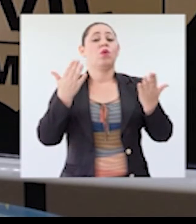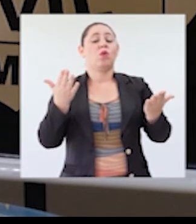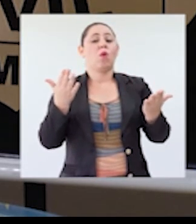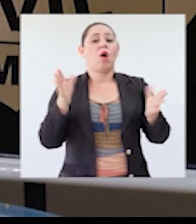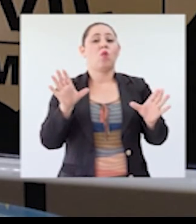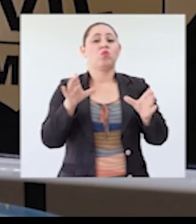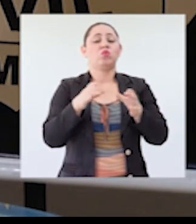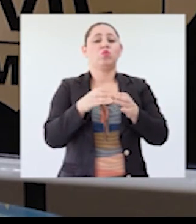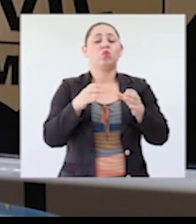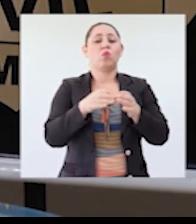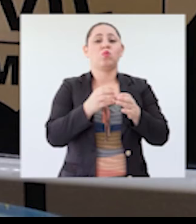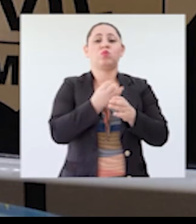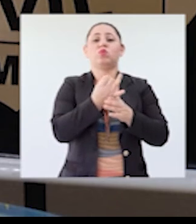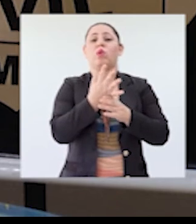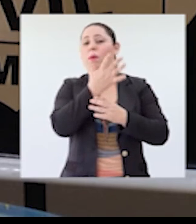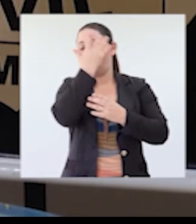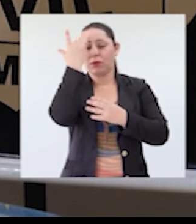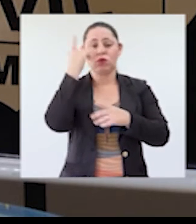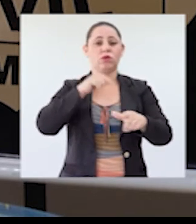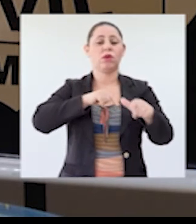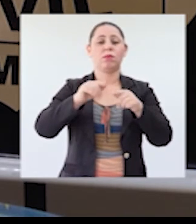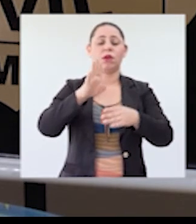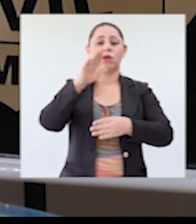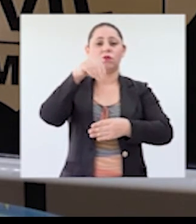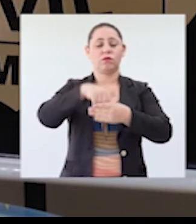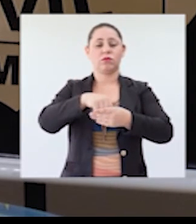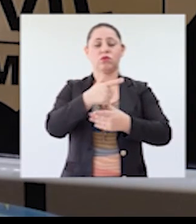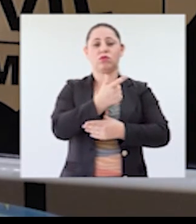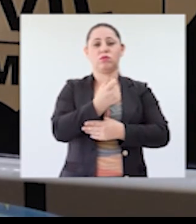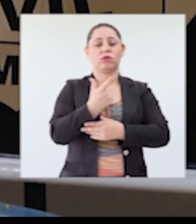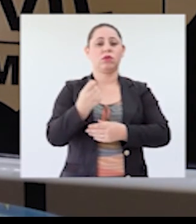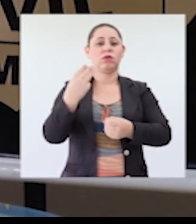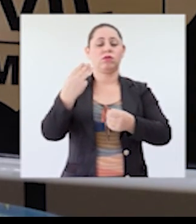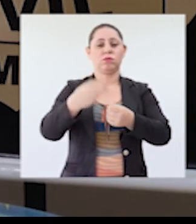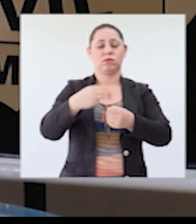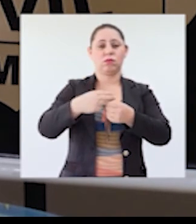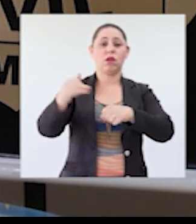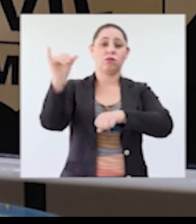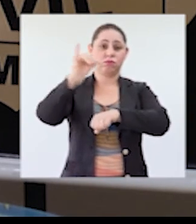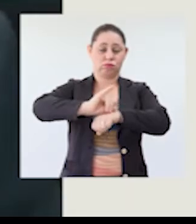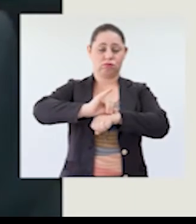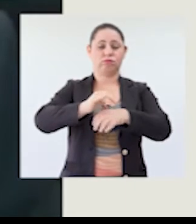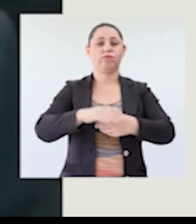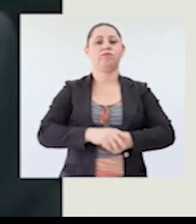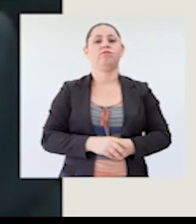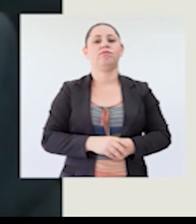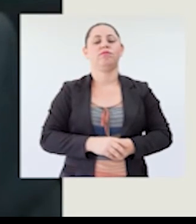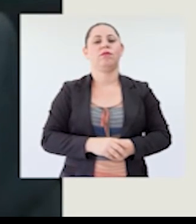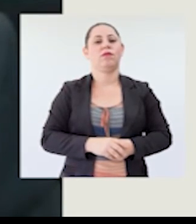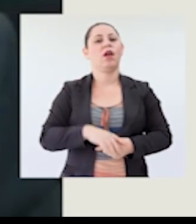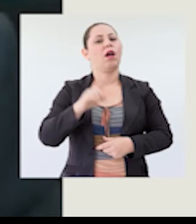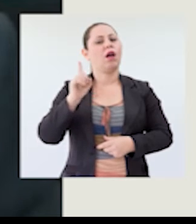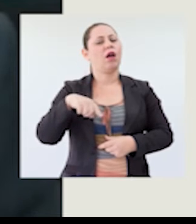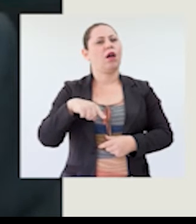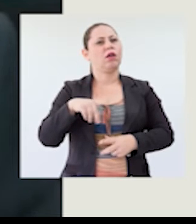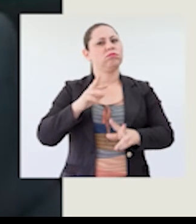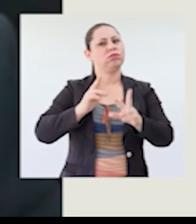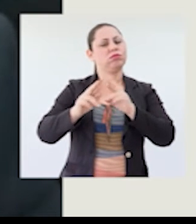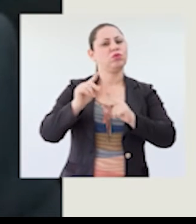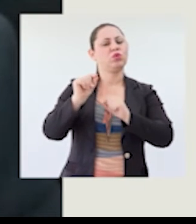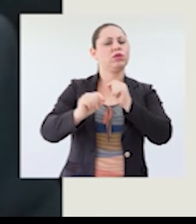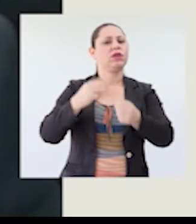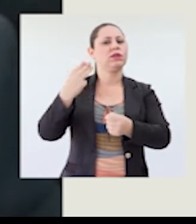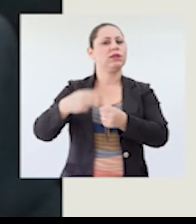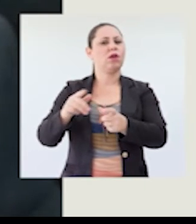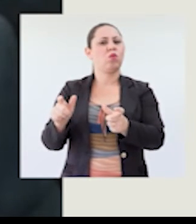ser o efetivo empregado nessas eleições de 2020, tanto na capital como no interior? Bom, com relação ao interior, existem